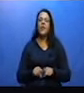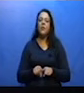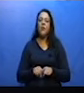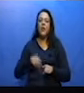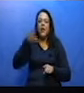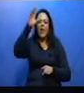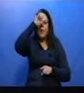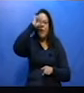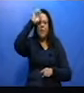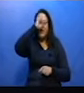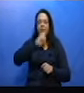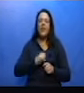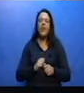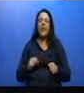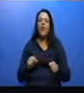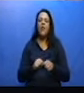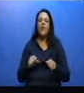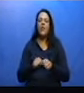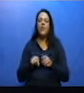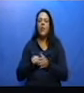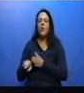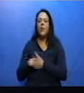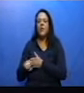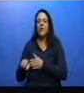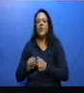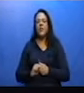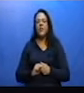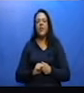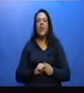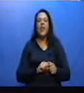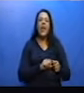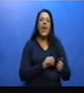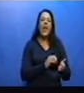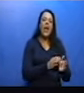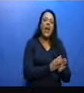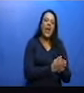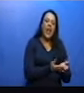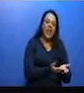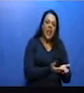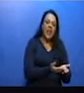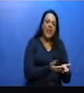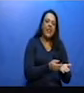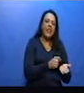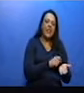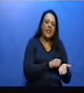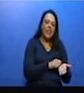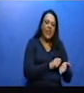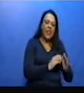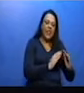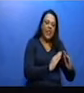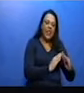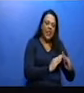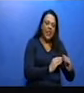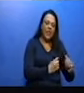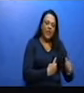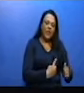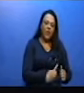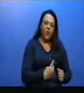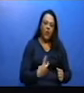pesquisa, fazer a tarefa 1 e 2 das páginas 125 e